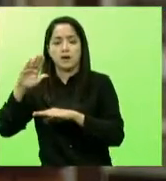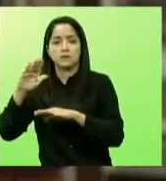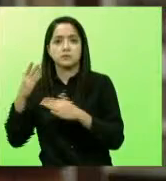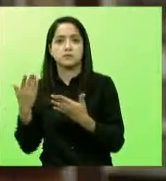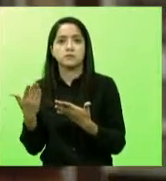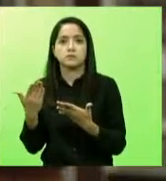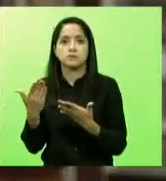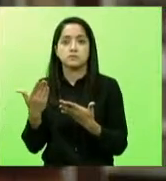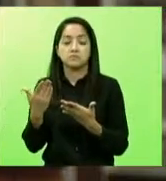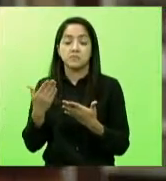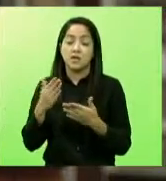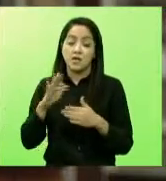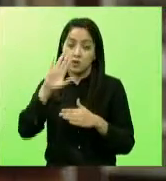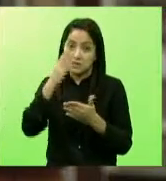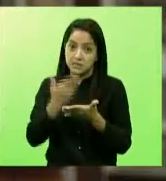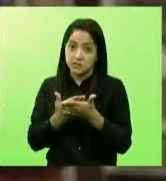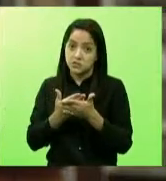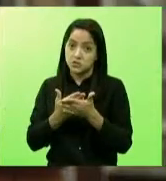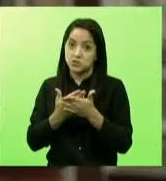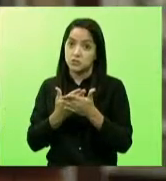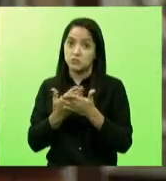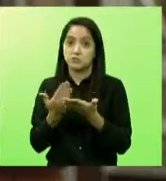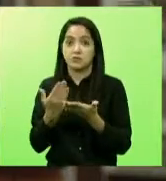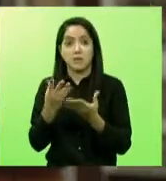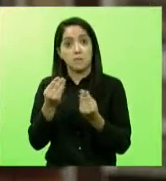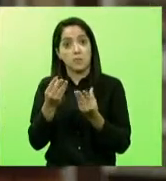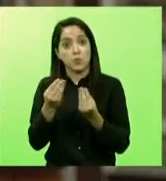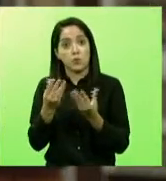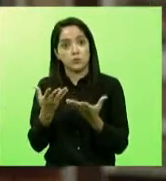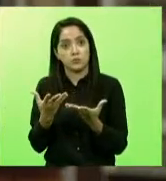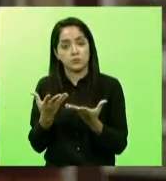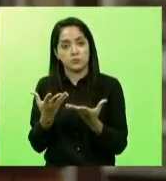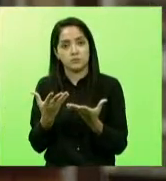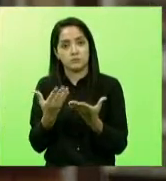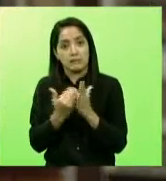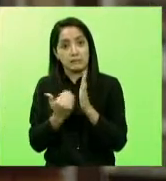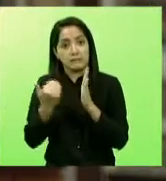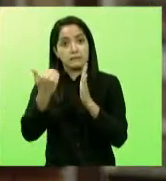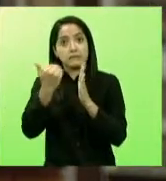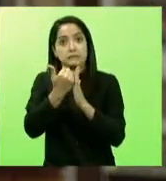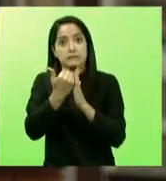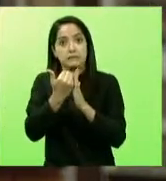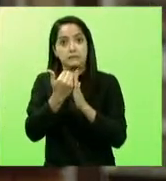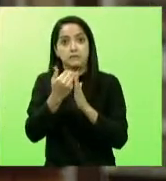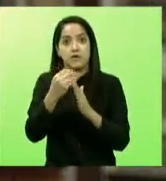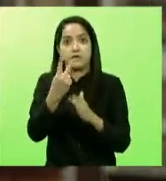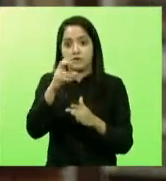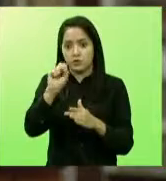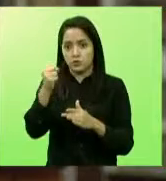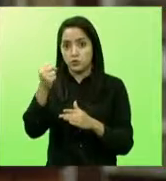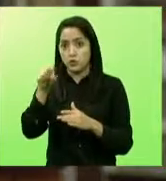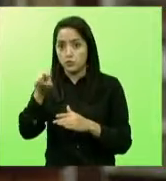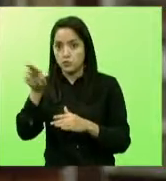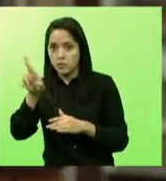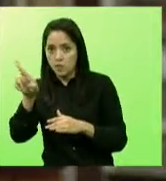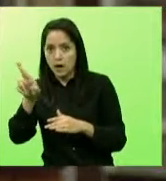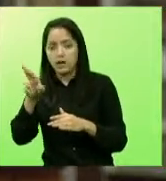eu acredito que seja muito. Eu acredito, de verdade mesmo, que R$28 mil é um bom